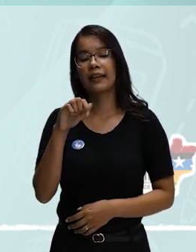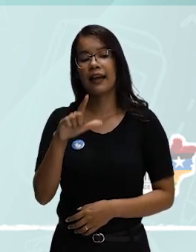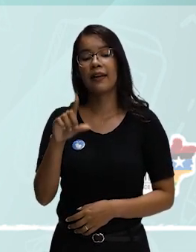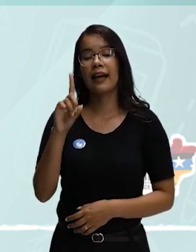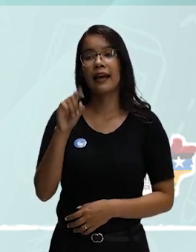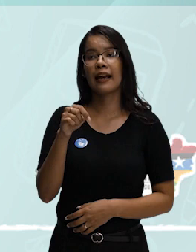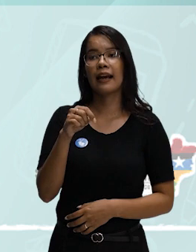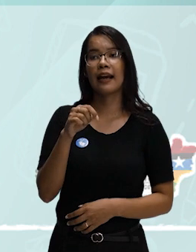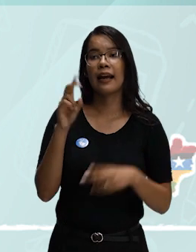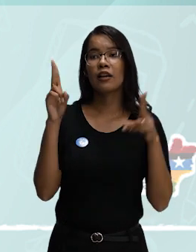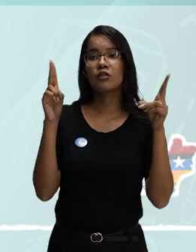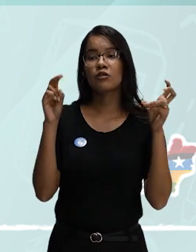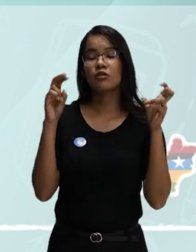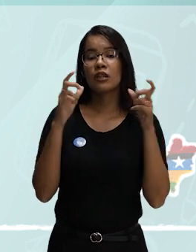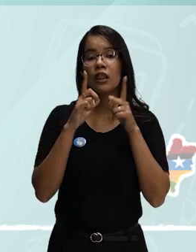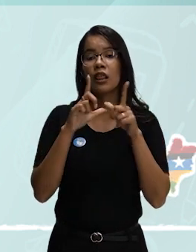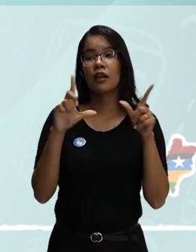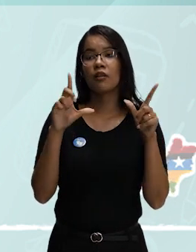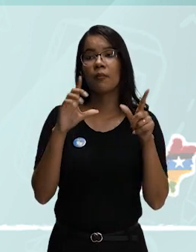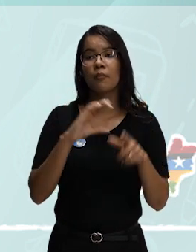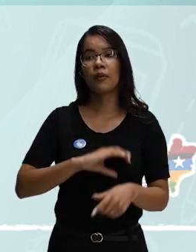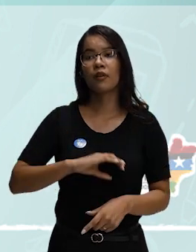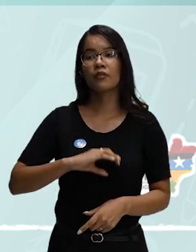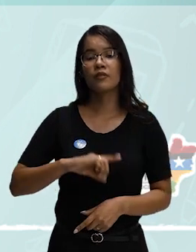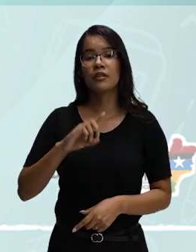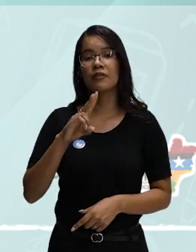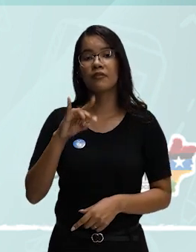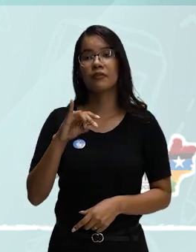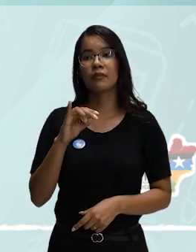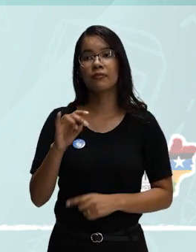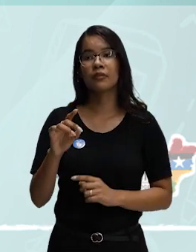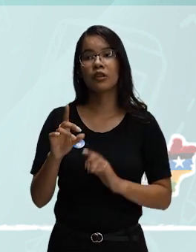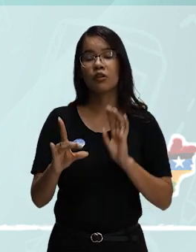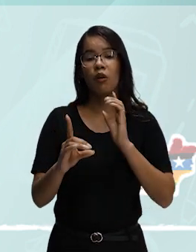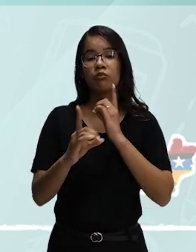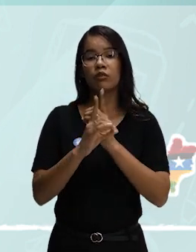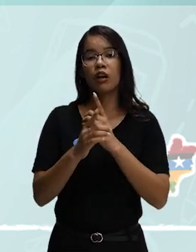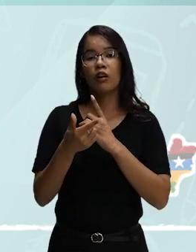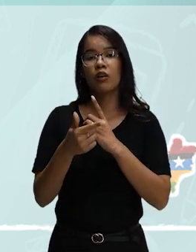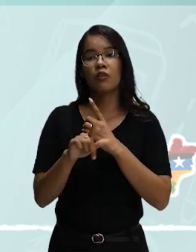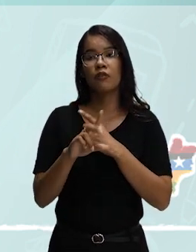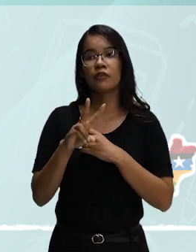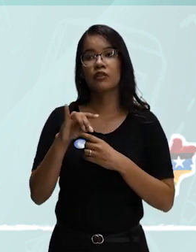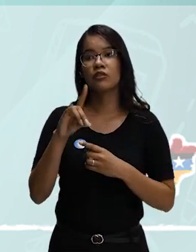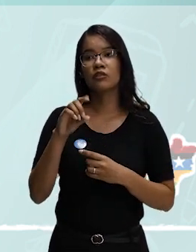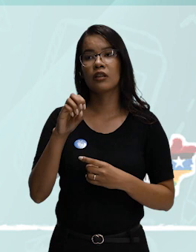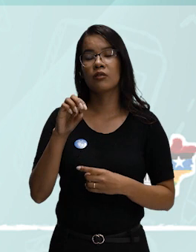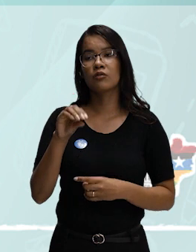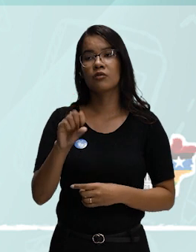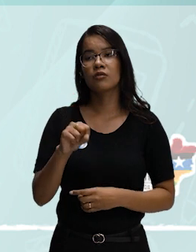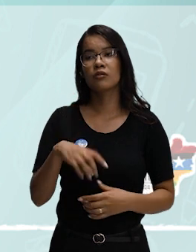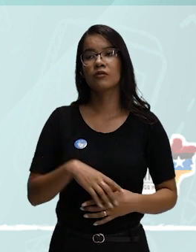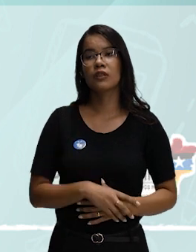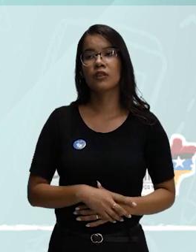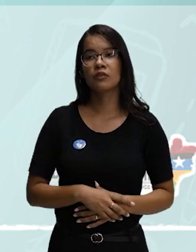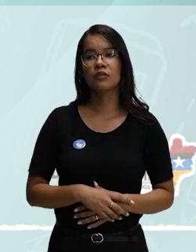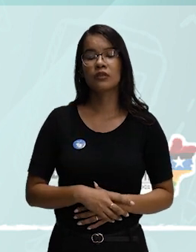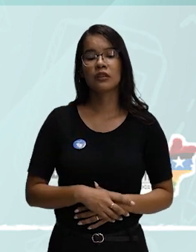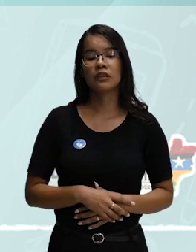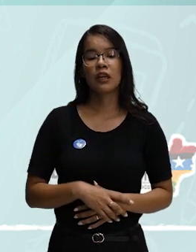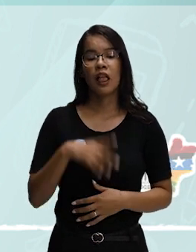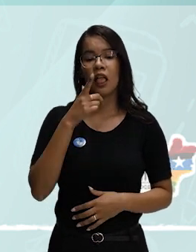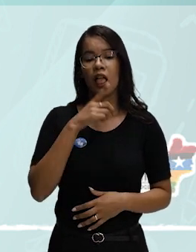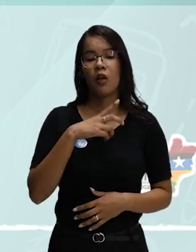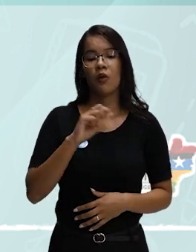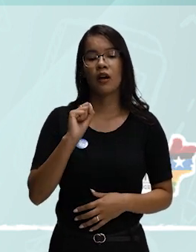assunto de língua portuguesa, você vai achar em outros vídeos. Que a linguagem na linguagem formal utilizada de